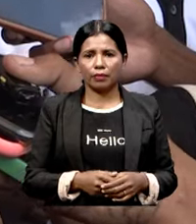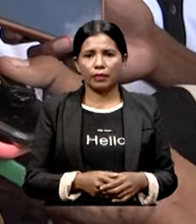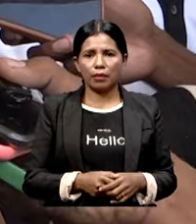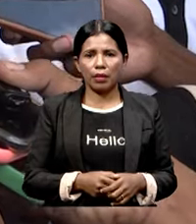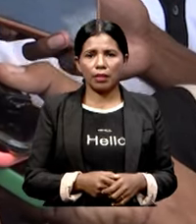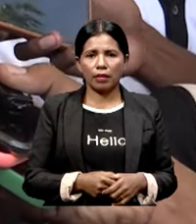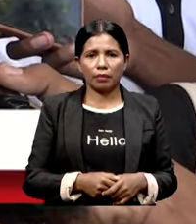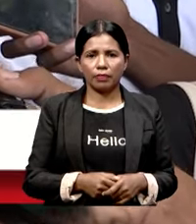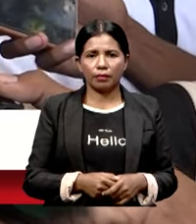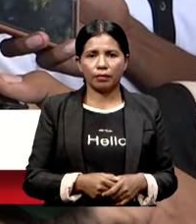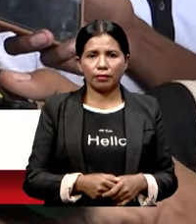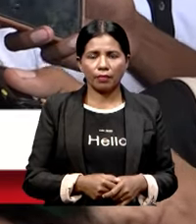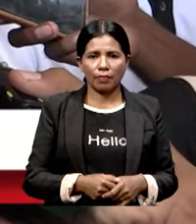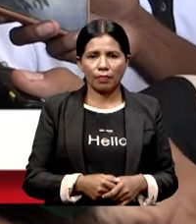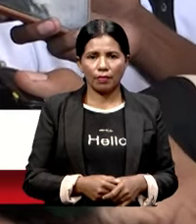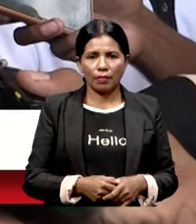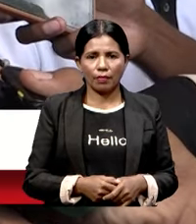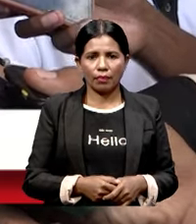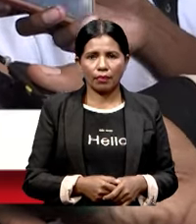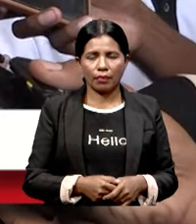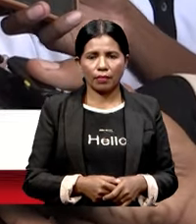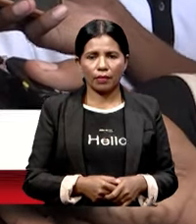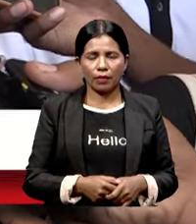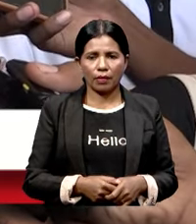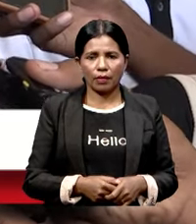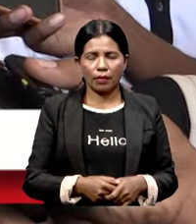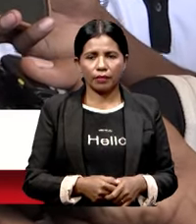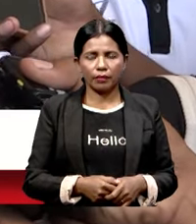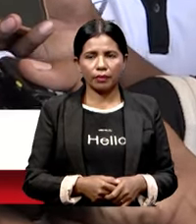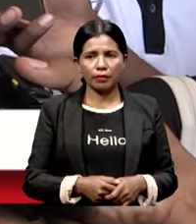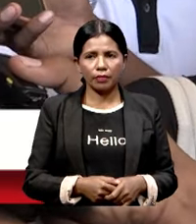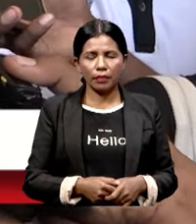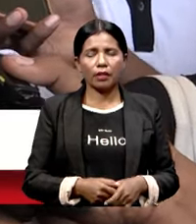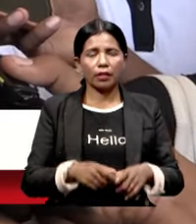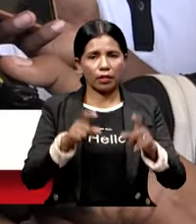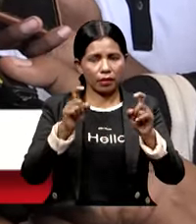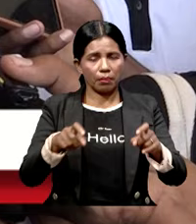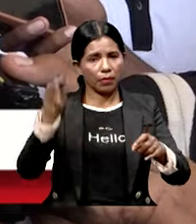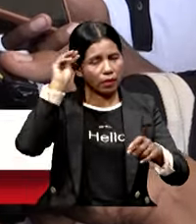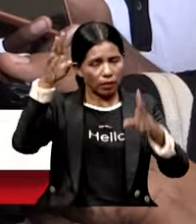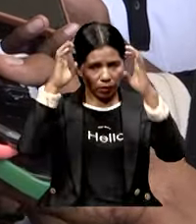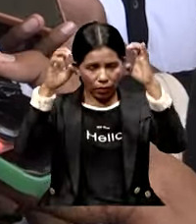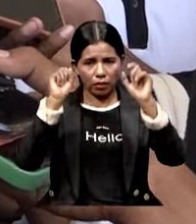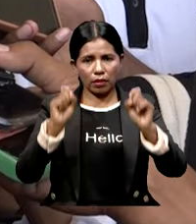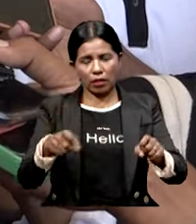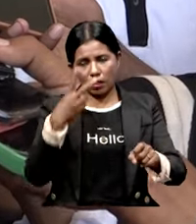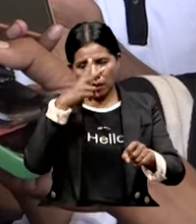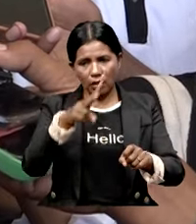dizer que tal orçamento bot liu para a educação. Tem que ter prioridade da número